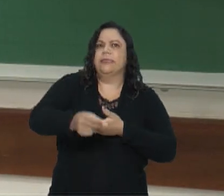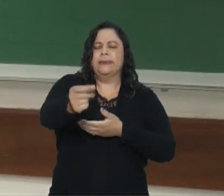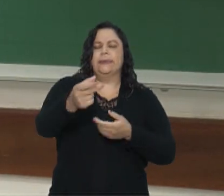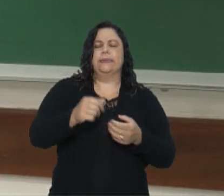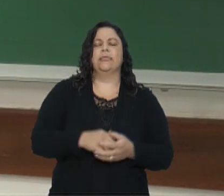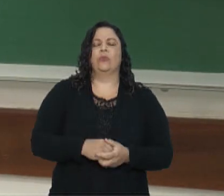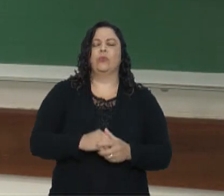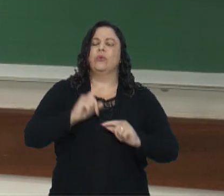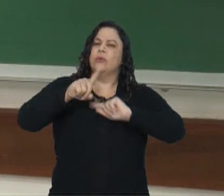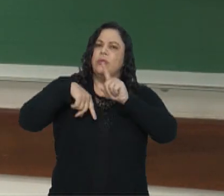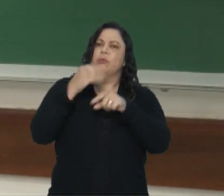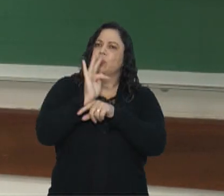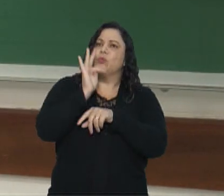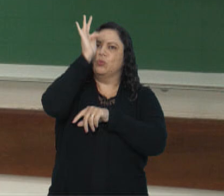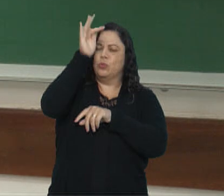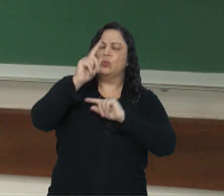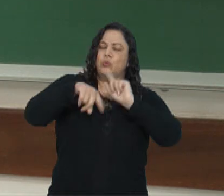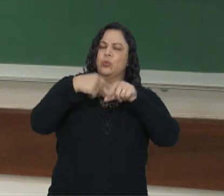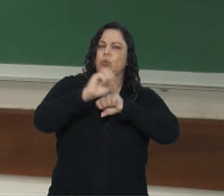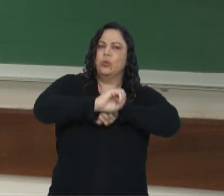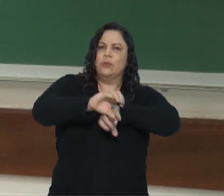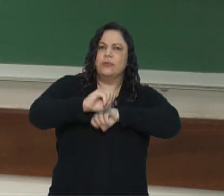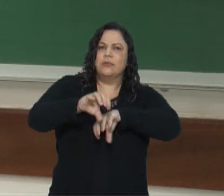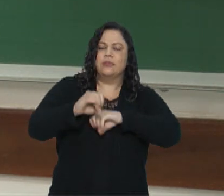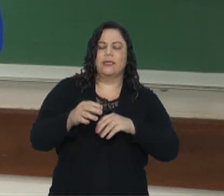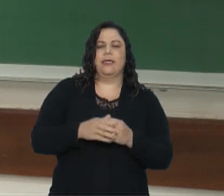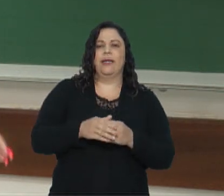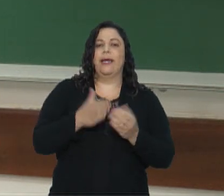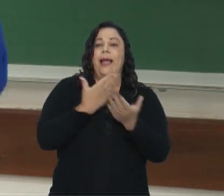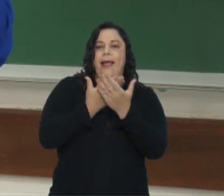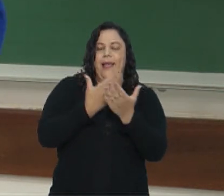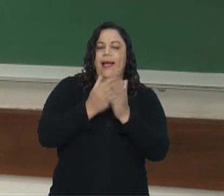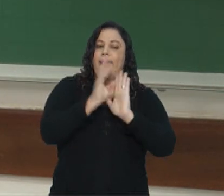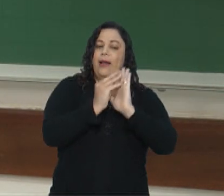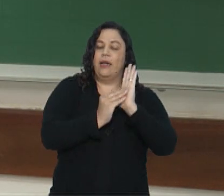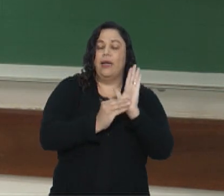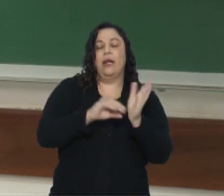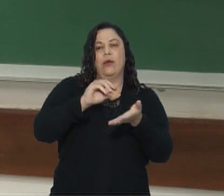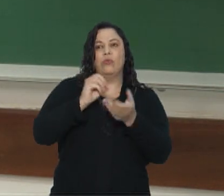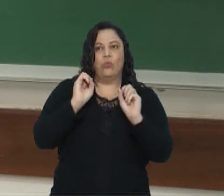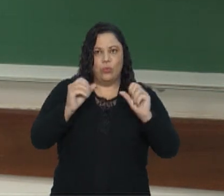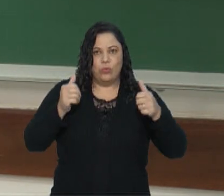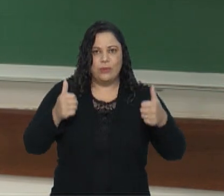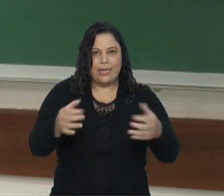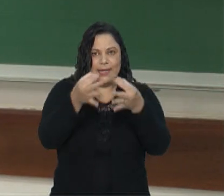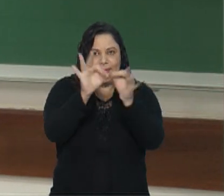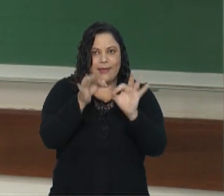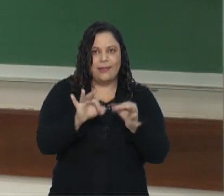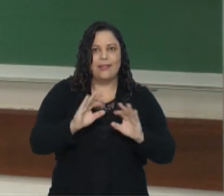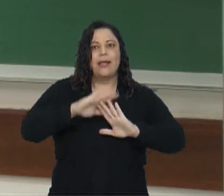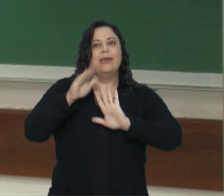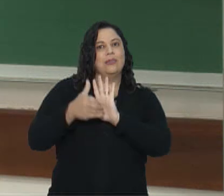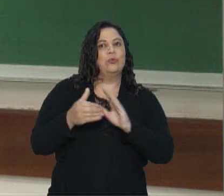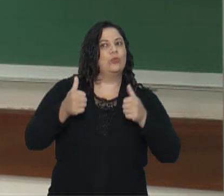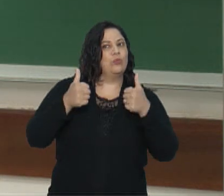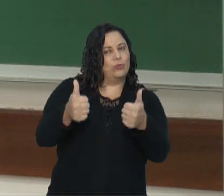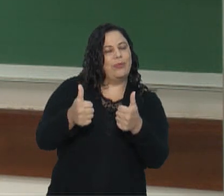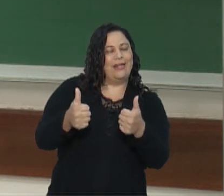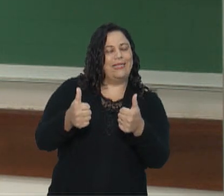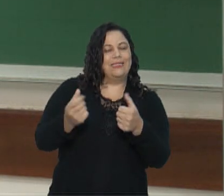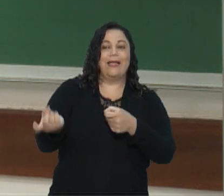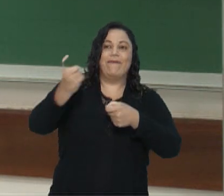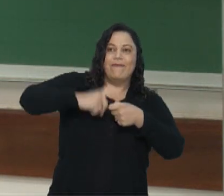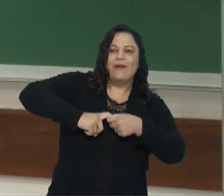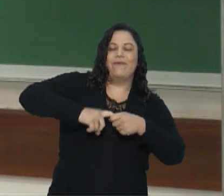futuramente com aula de concordância nominal e verbal e detalho tudo para vocês, ok? Fiquem tranquilos, vai voltar essa